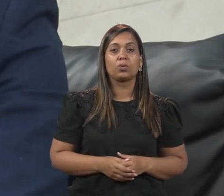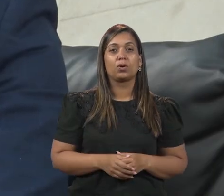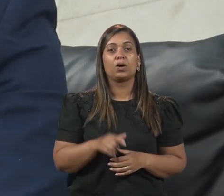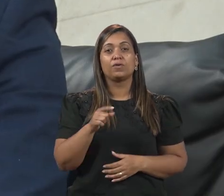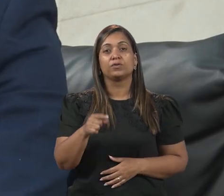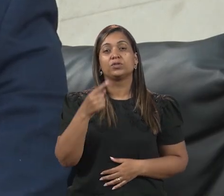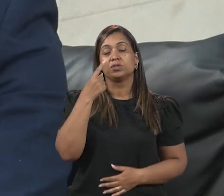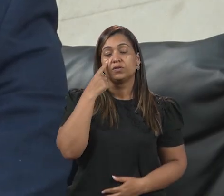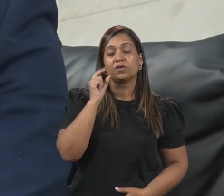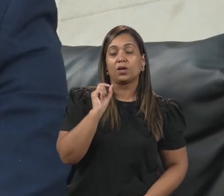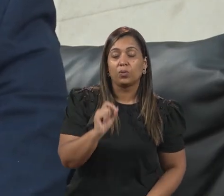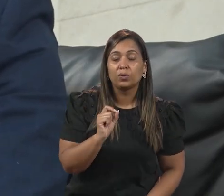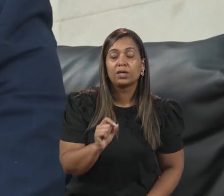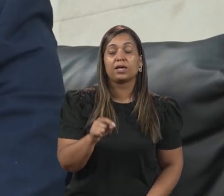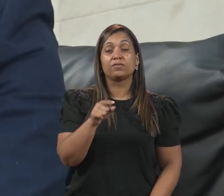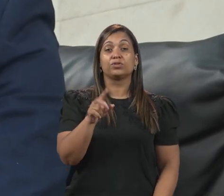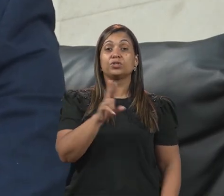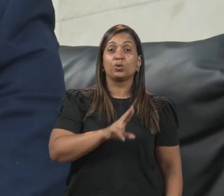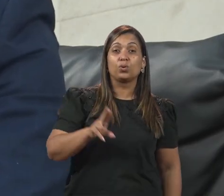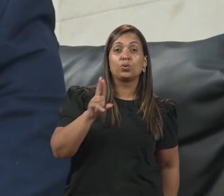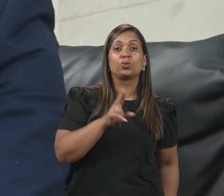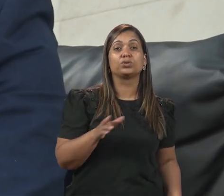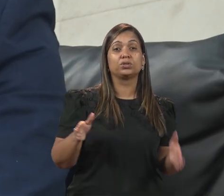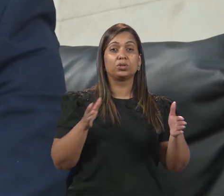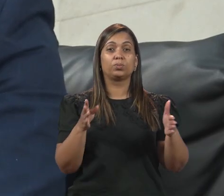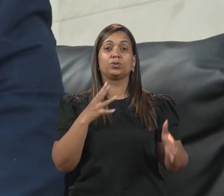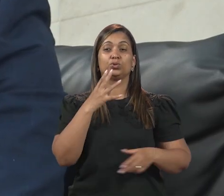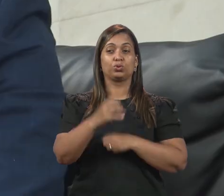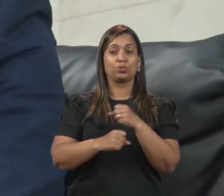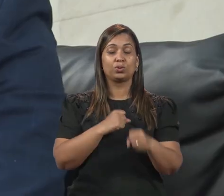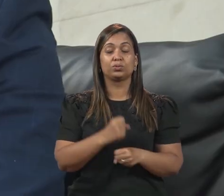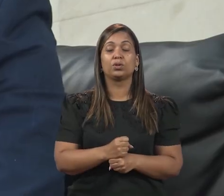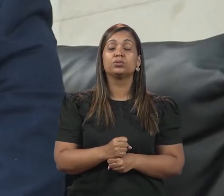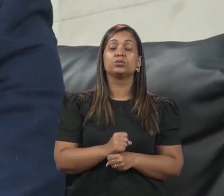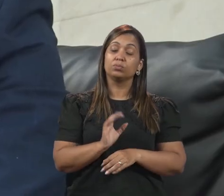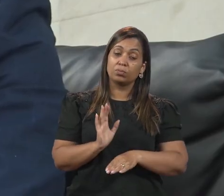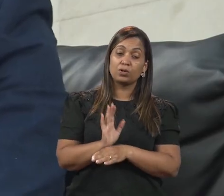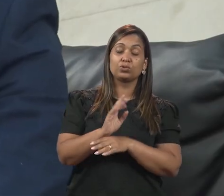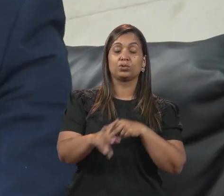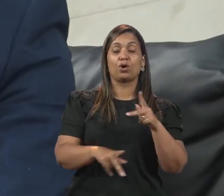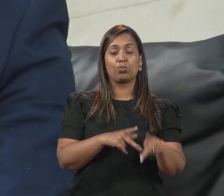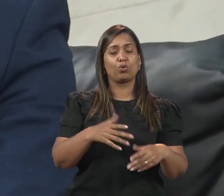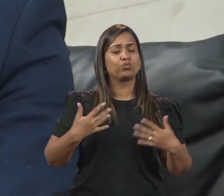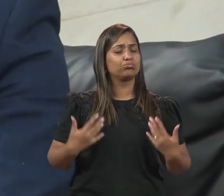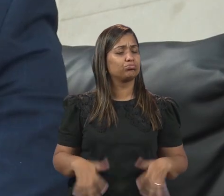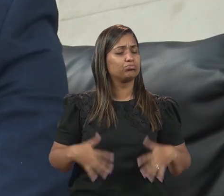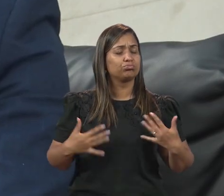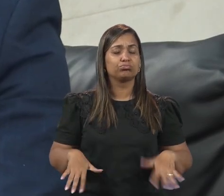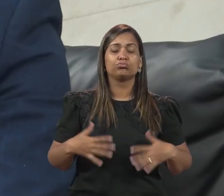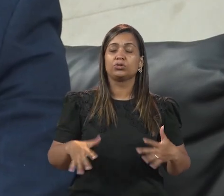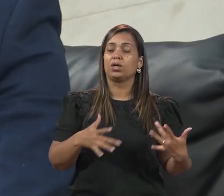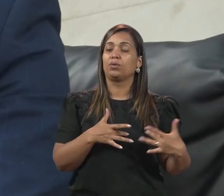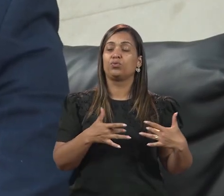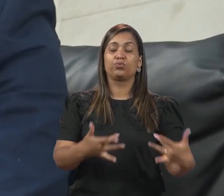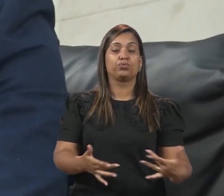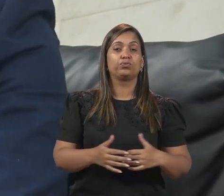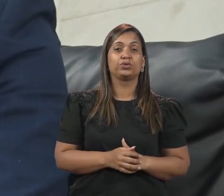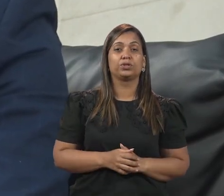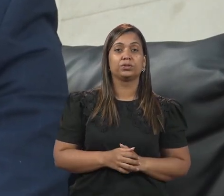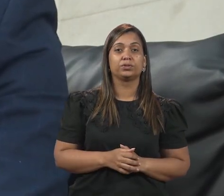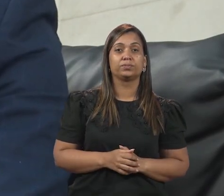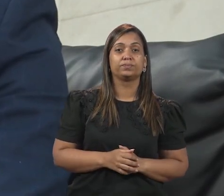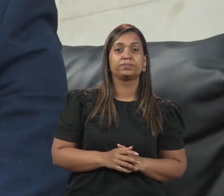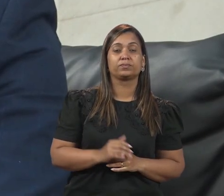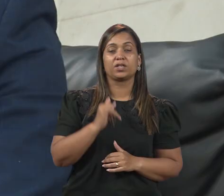você vê que você utiliza o seu mandato em prol da população, Isso é extremamente gratificante, mas há